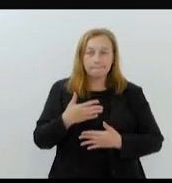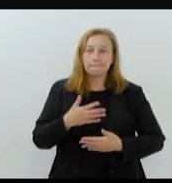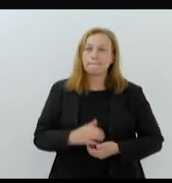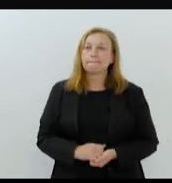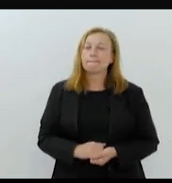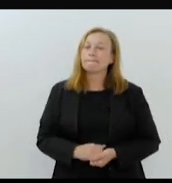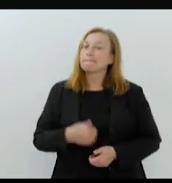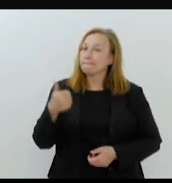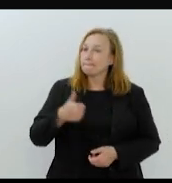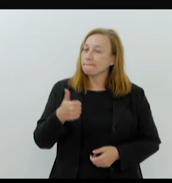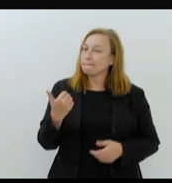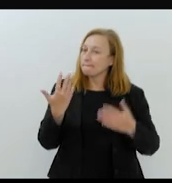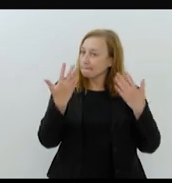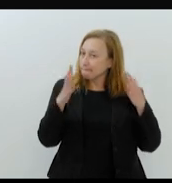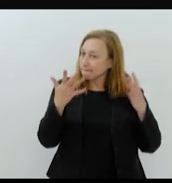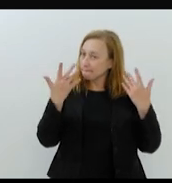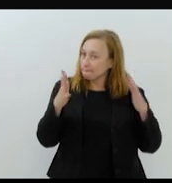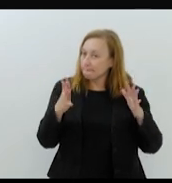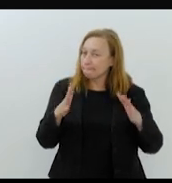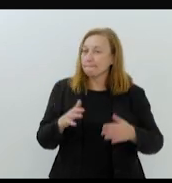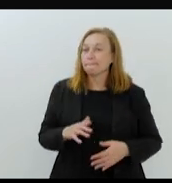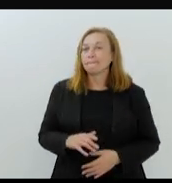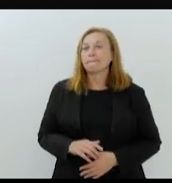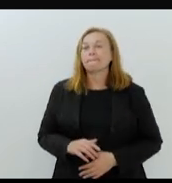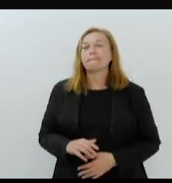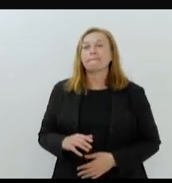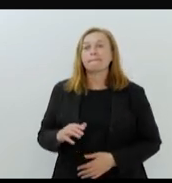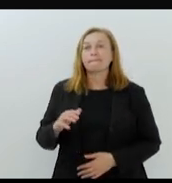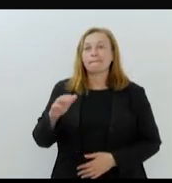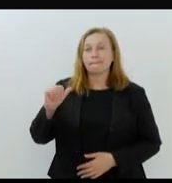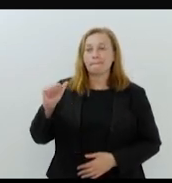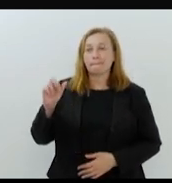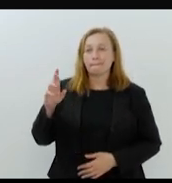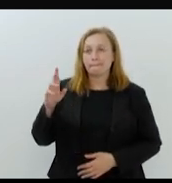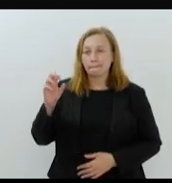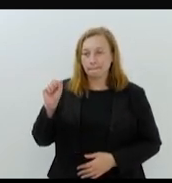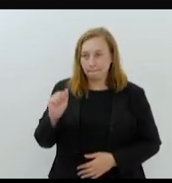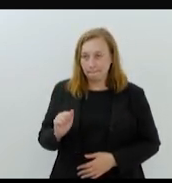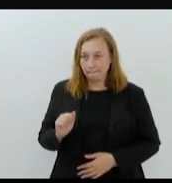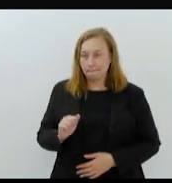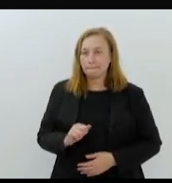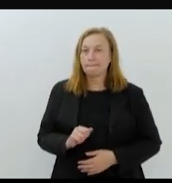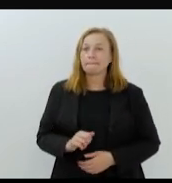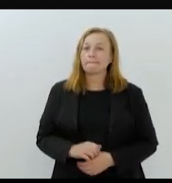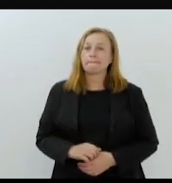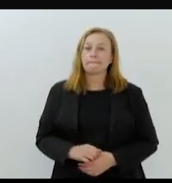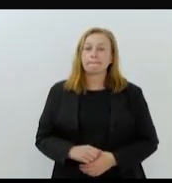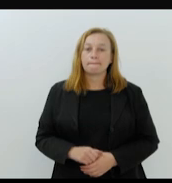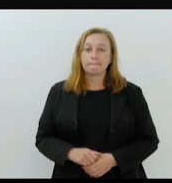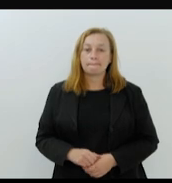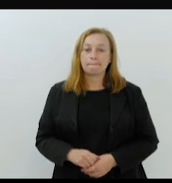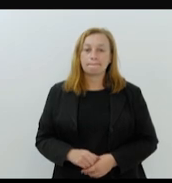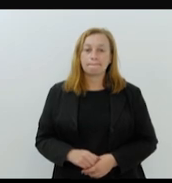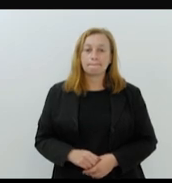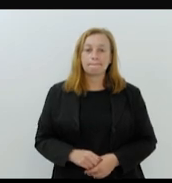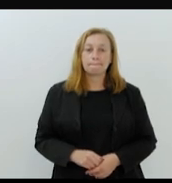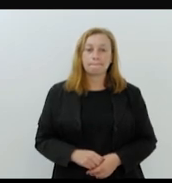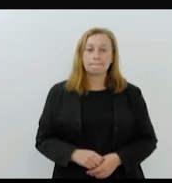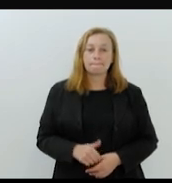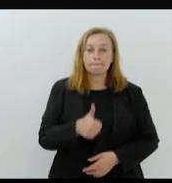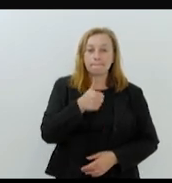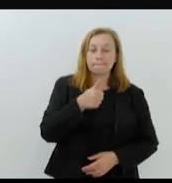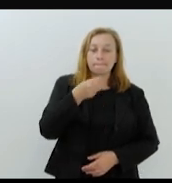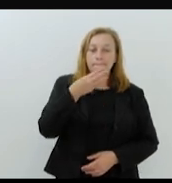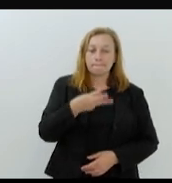em primeiro lugar, saudar a autora deste projeto, 1329-A, de 2023, pela